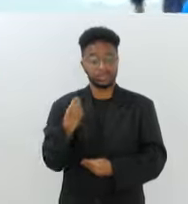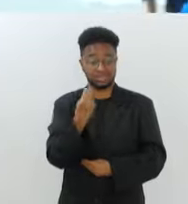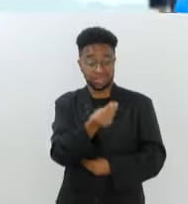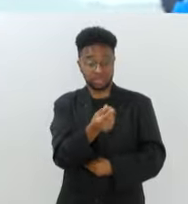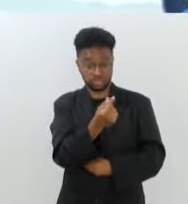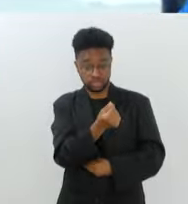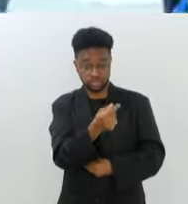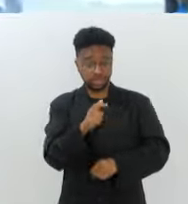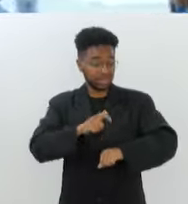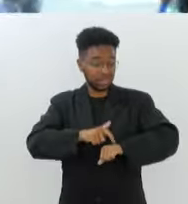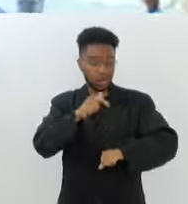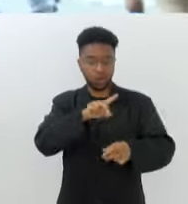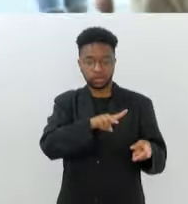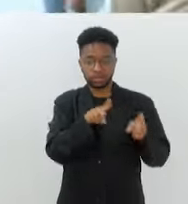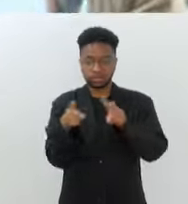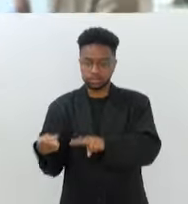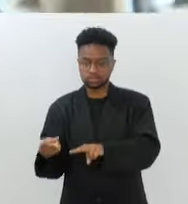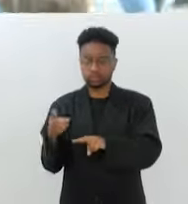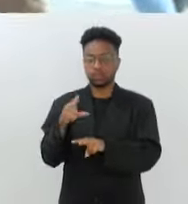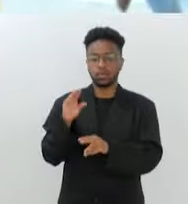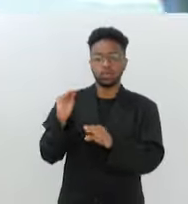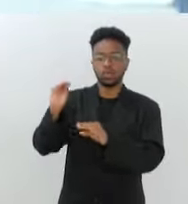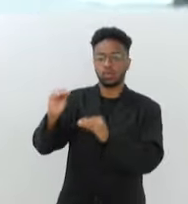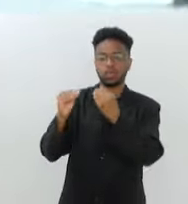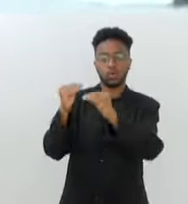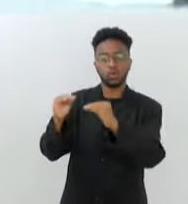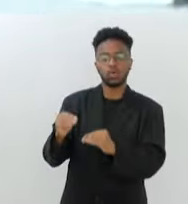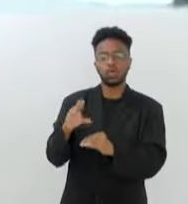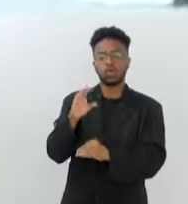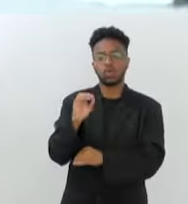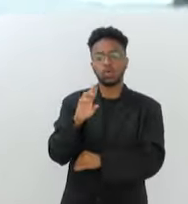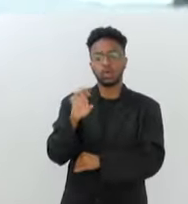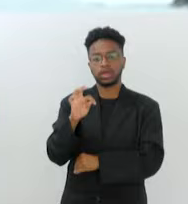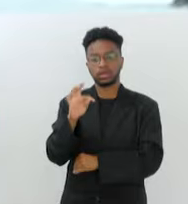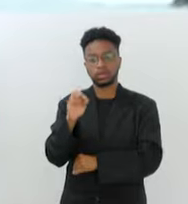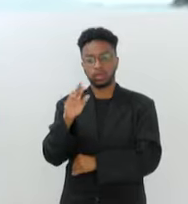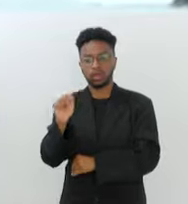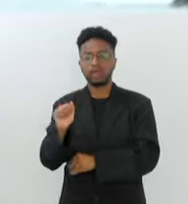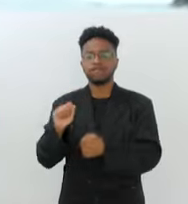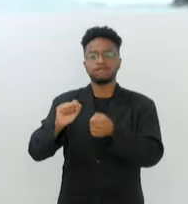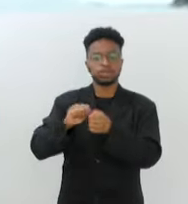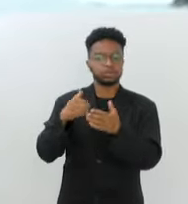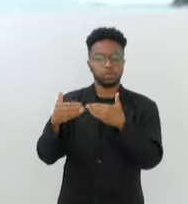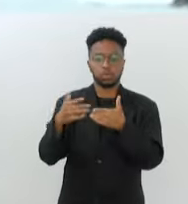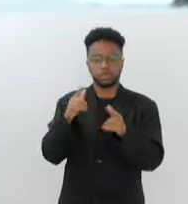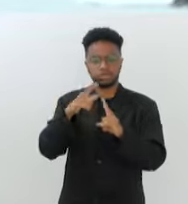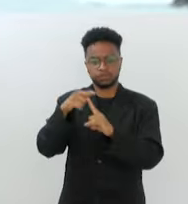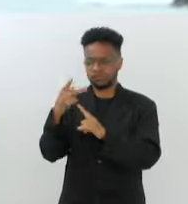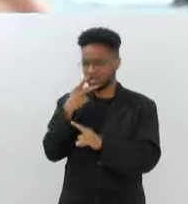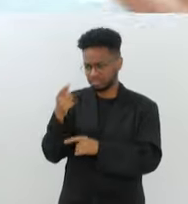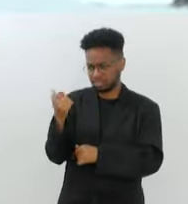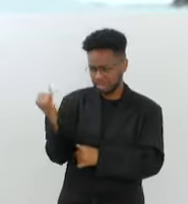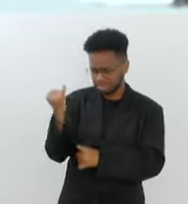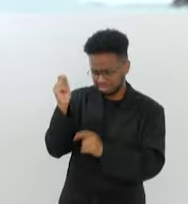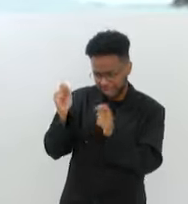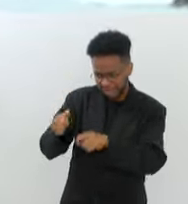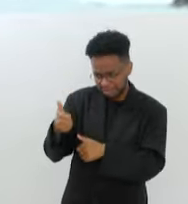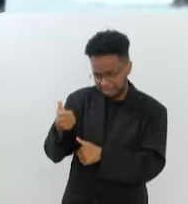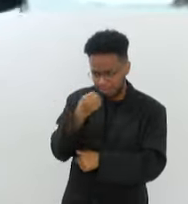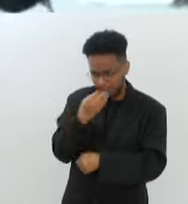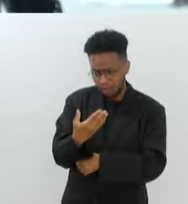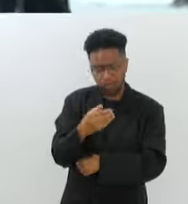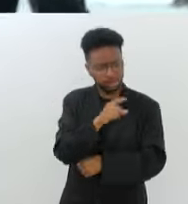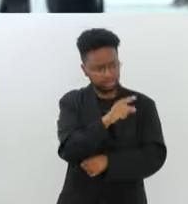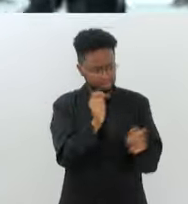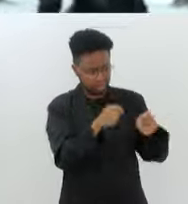hora, transferem o dinheiro para a corretora e fazem o investimento que eles quiserem. Eles me perguntam, pai, vale a pena fazer isso? Pai, vale a pena fazer aquilo? E assim